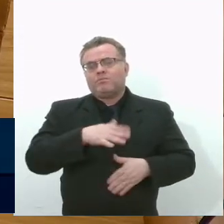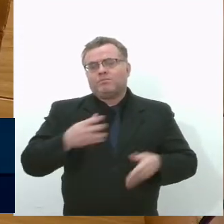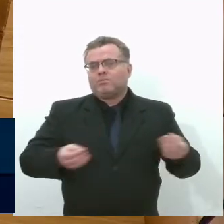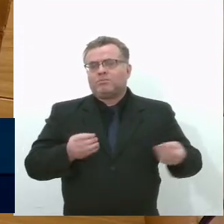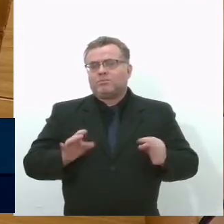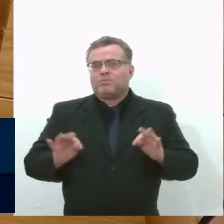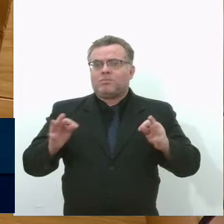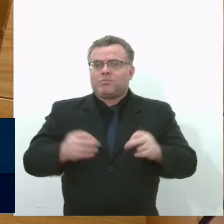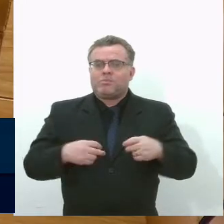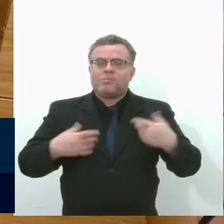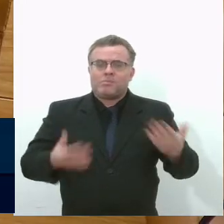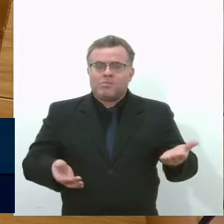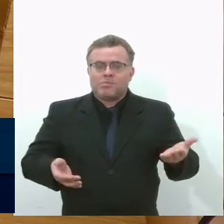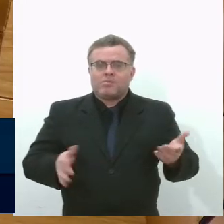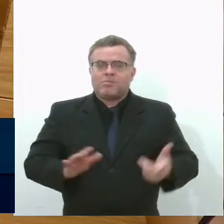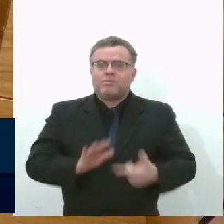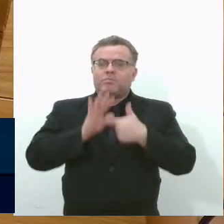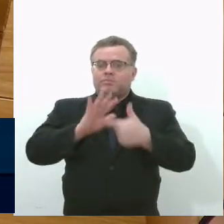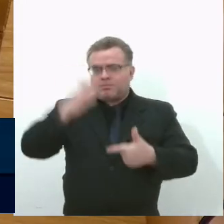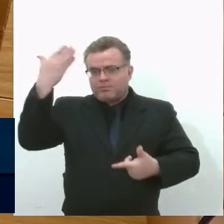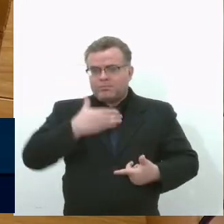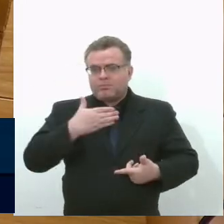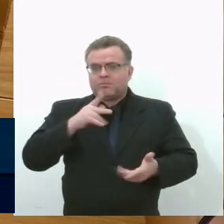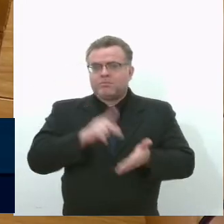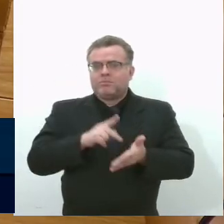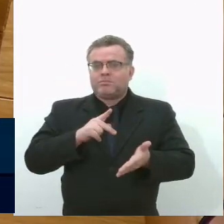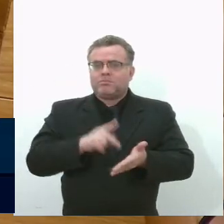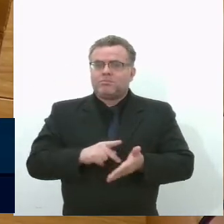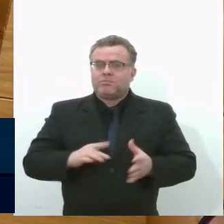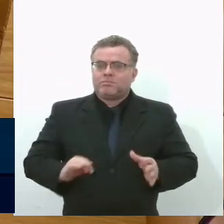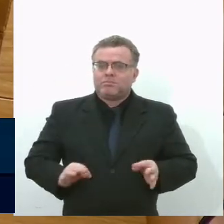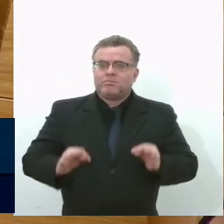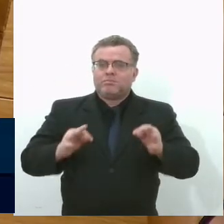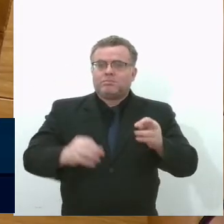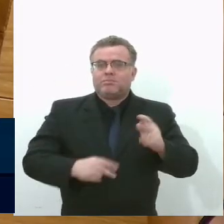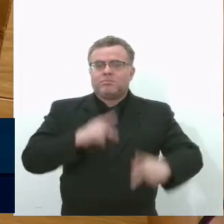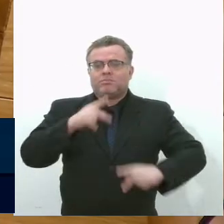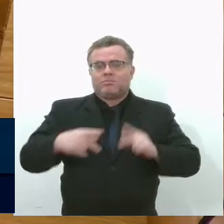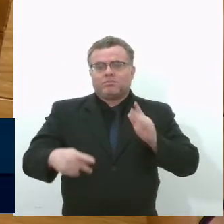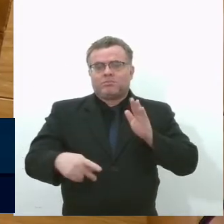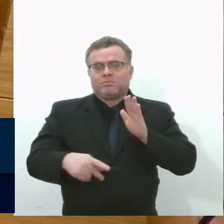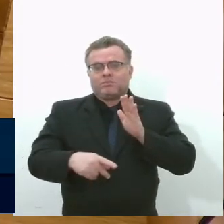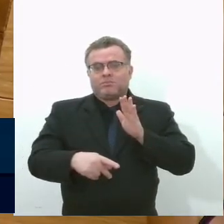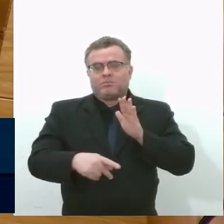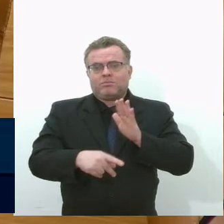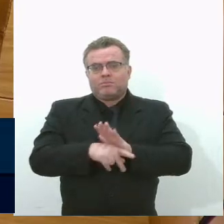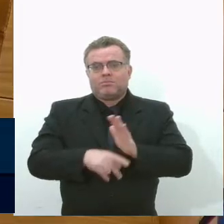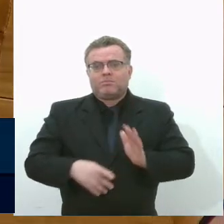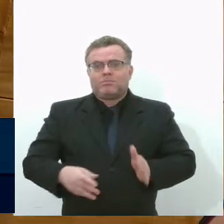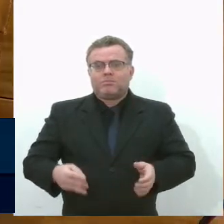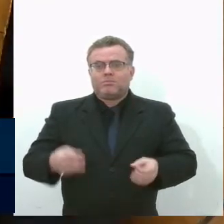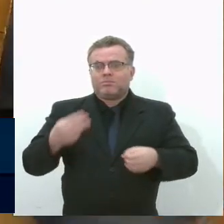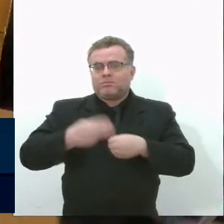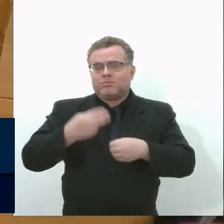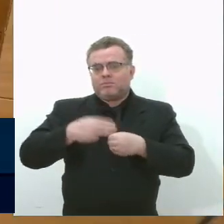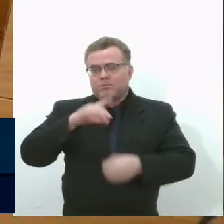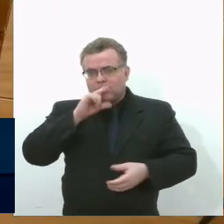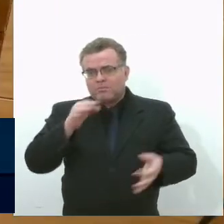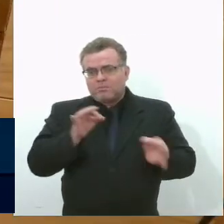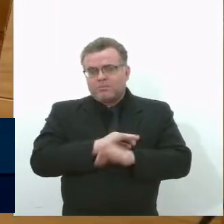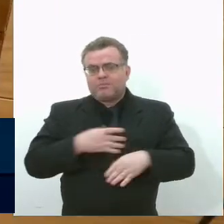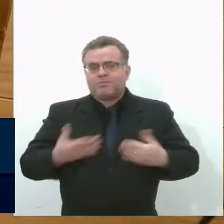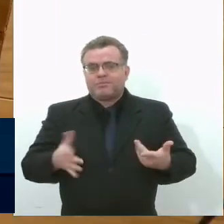isso ficou comprovado na época que todos esses povoados pertenciam a quem? Ao município de Aracaju. Inclusive,